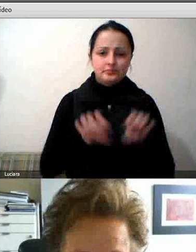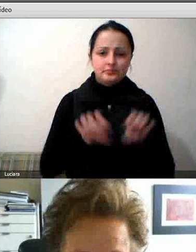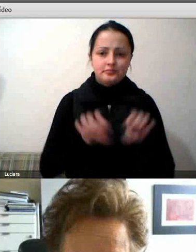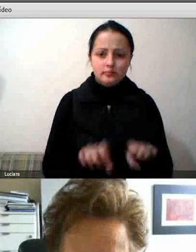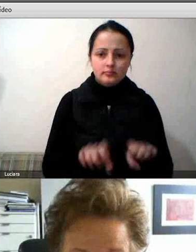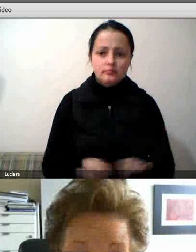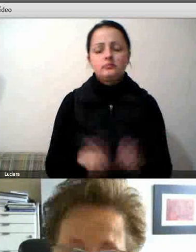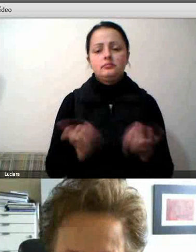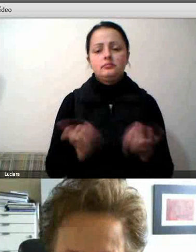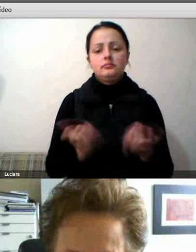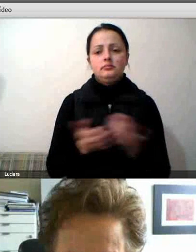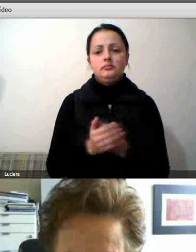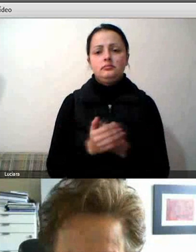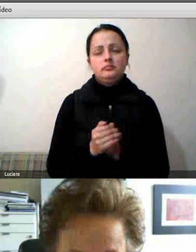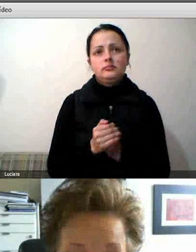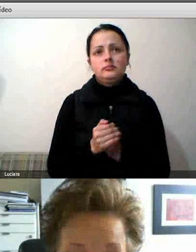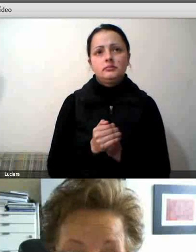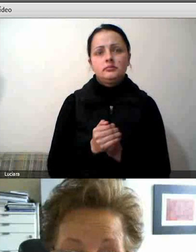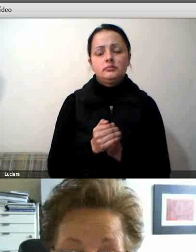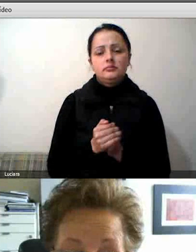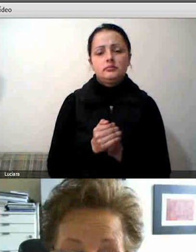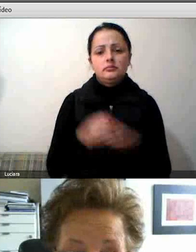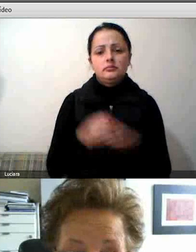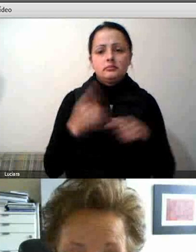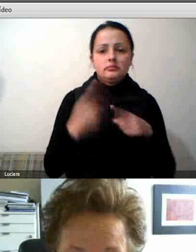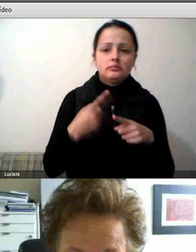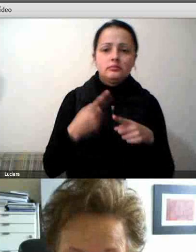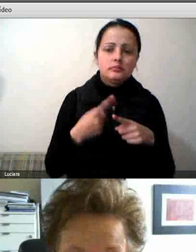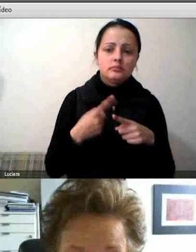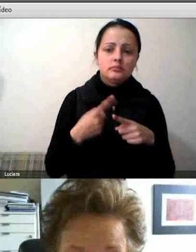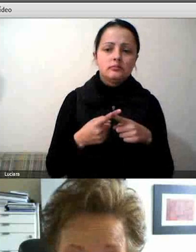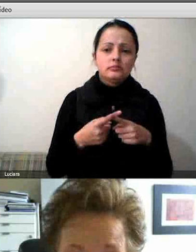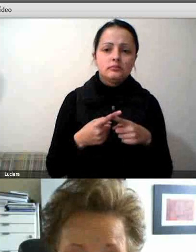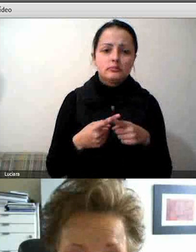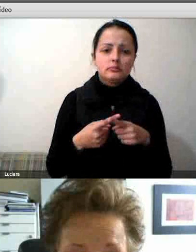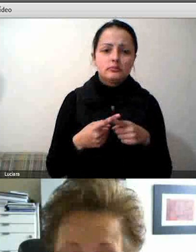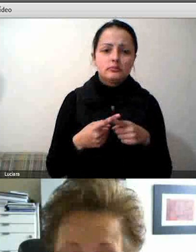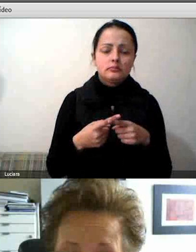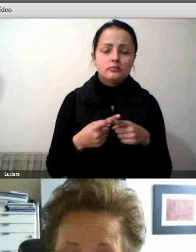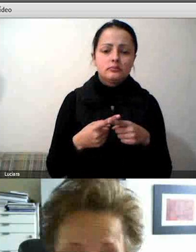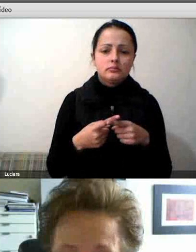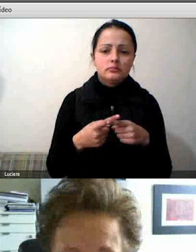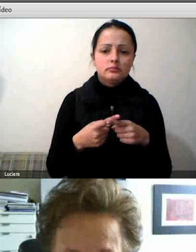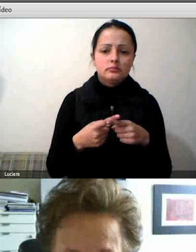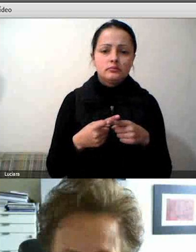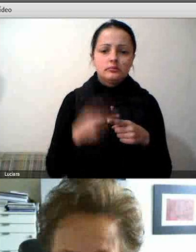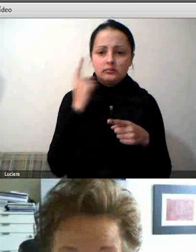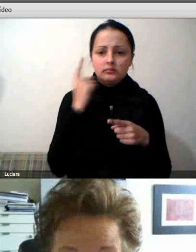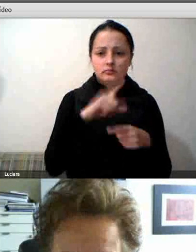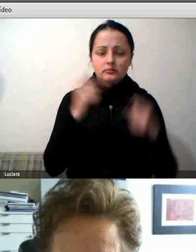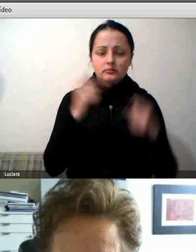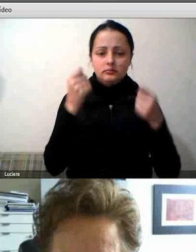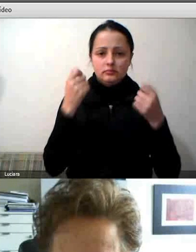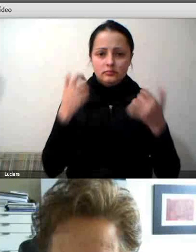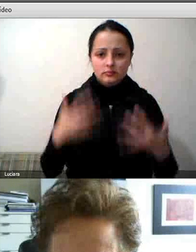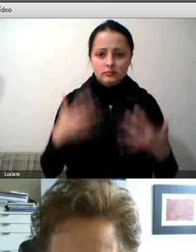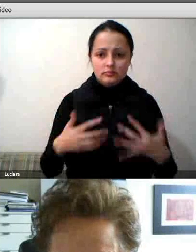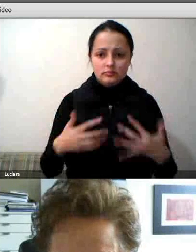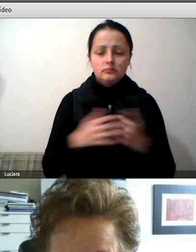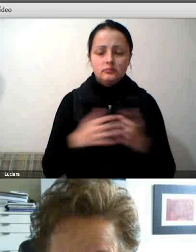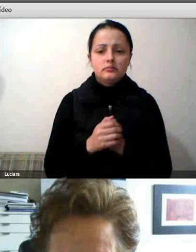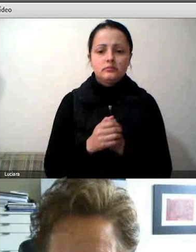explicam a inteligência, o que é a inteligência, como ela funciona, e quais são os mecanismos internos dos processos cognitivos